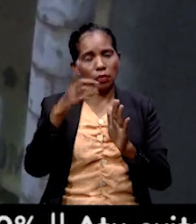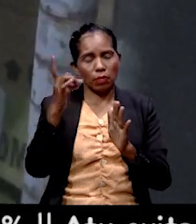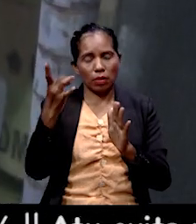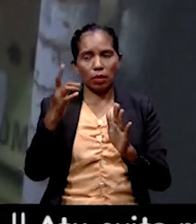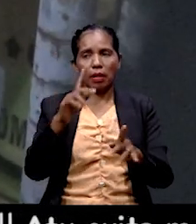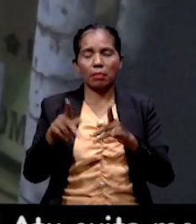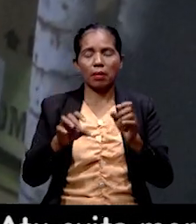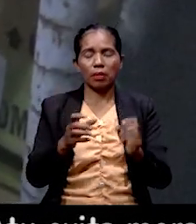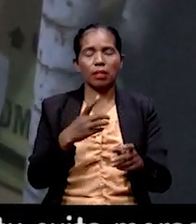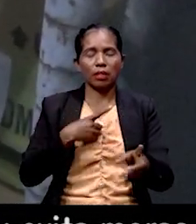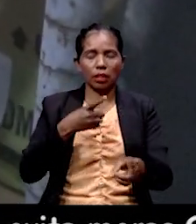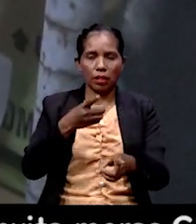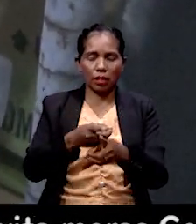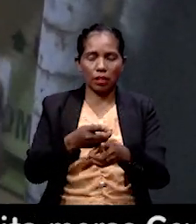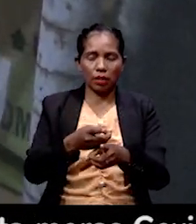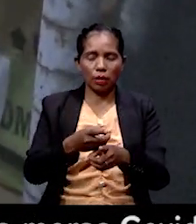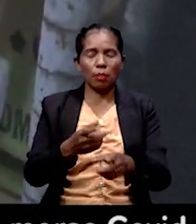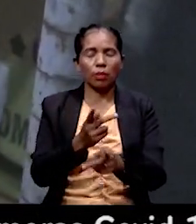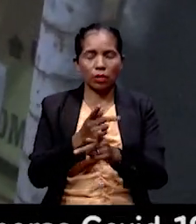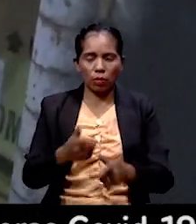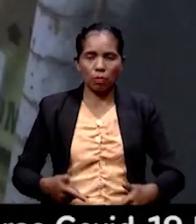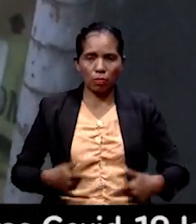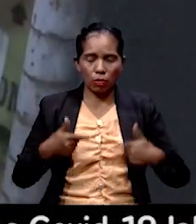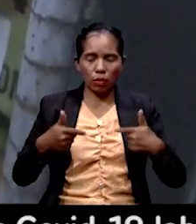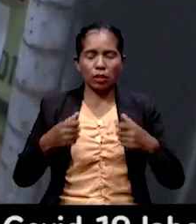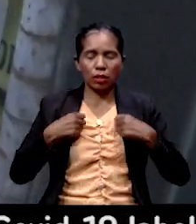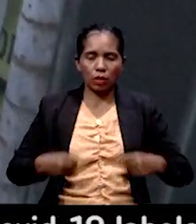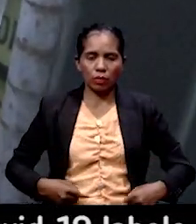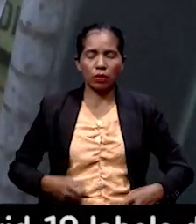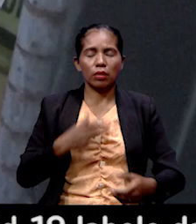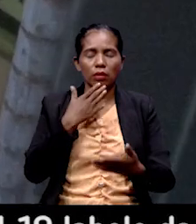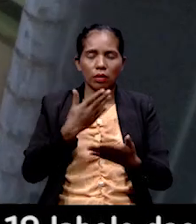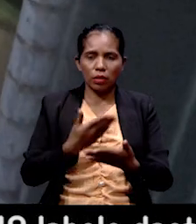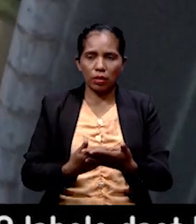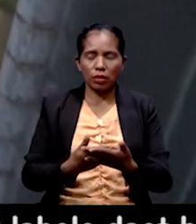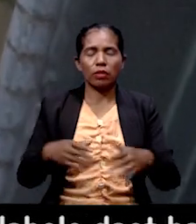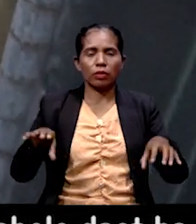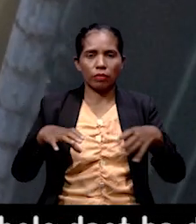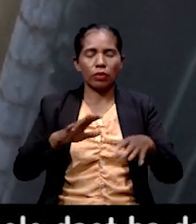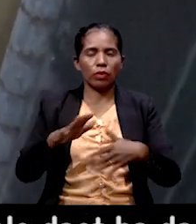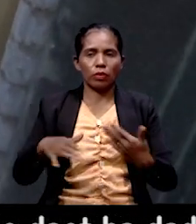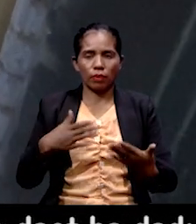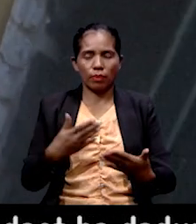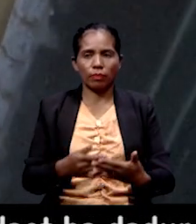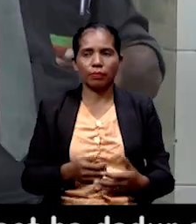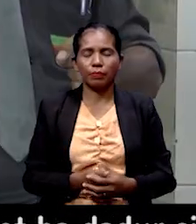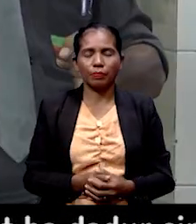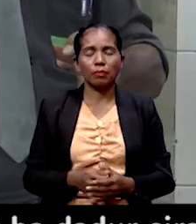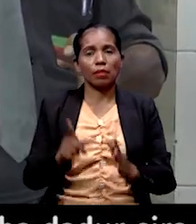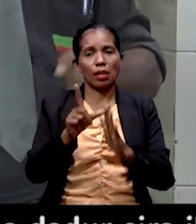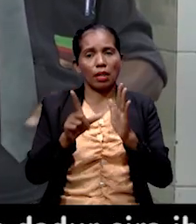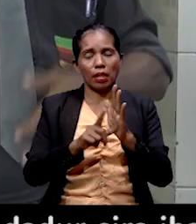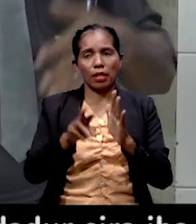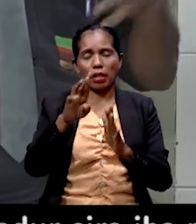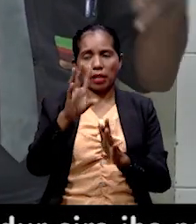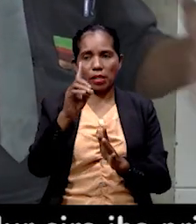atu hetan proteção morisnian saúde no segurança qualidade bens no serviço sira. Além de nei Constituição RDTL,